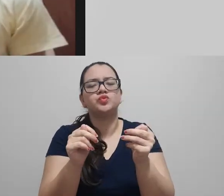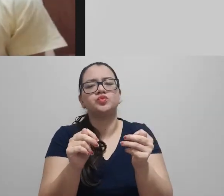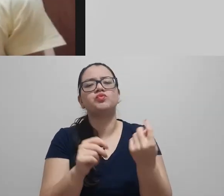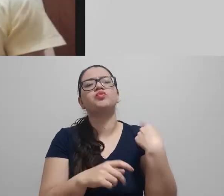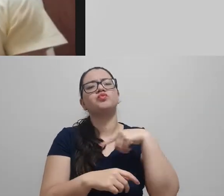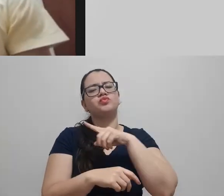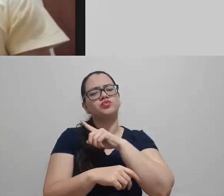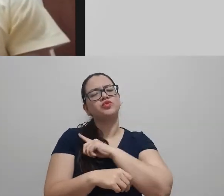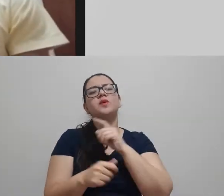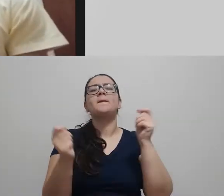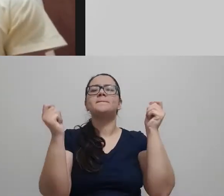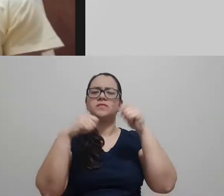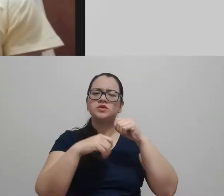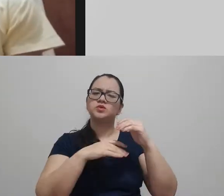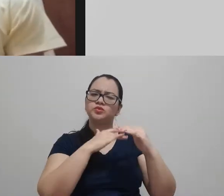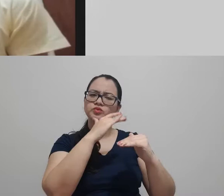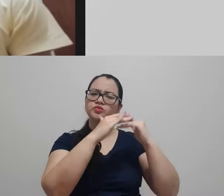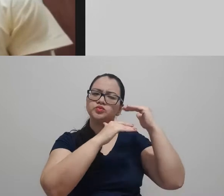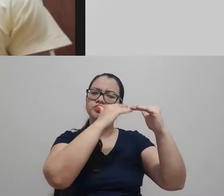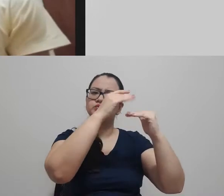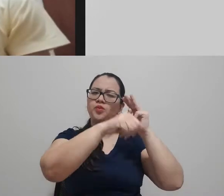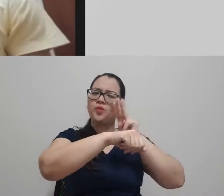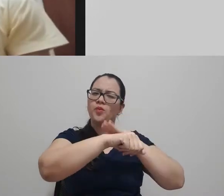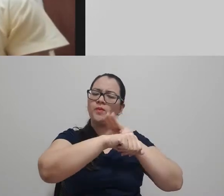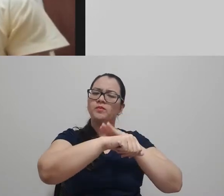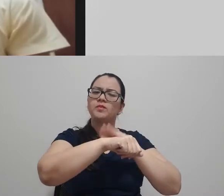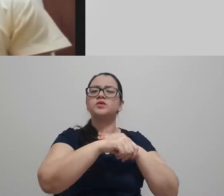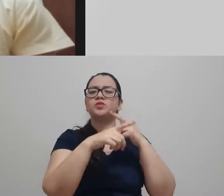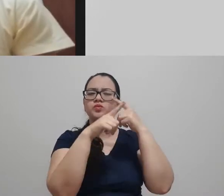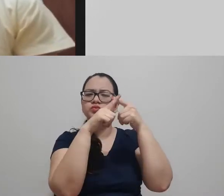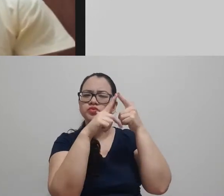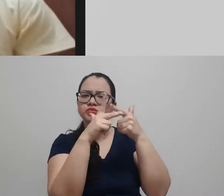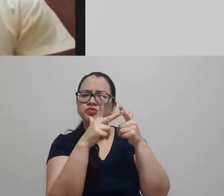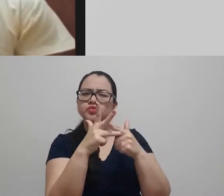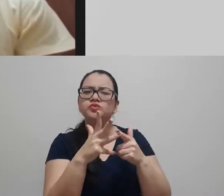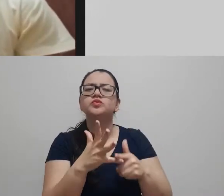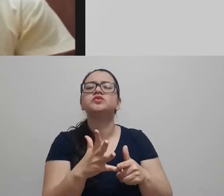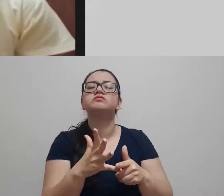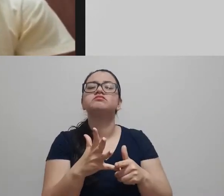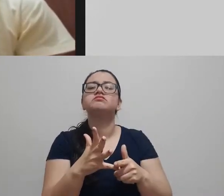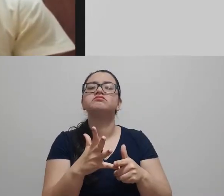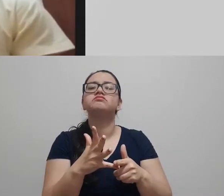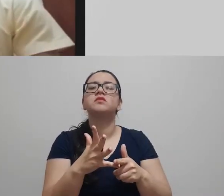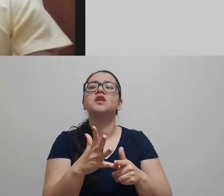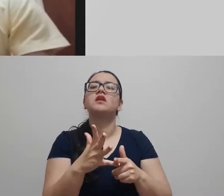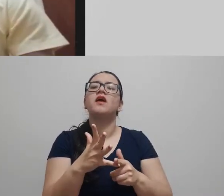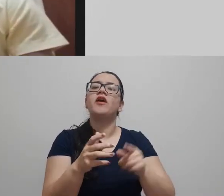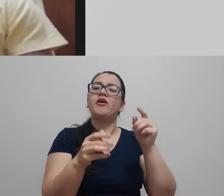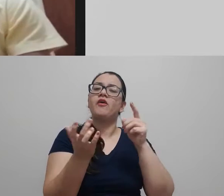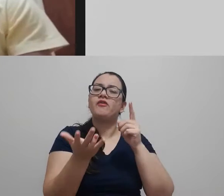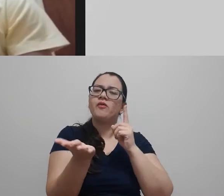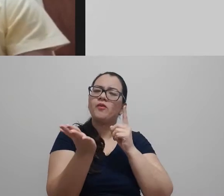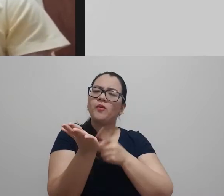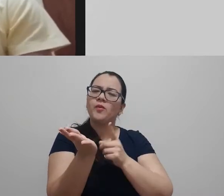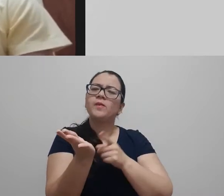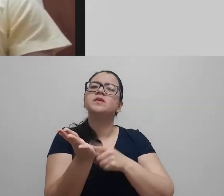crescer nesse momento de crise, que nós possamos fazer aquilo que é o desejo do Senhor,